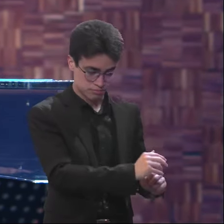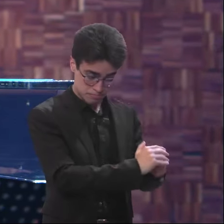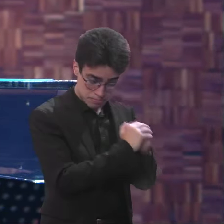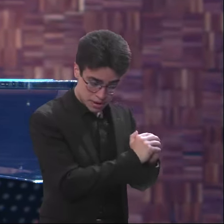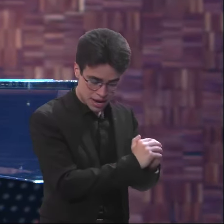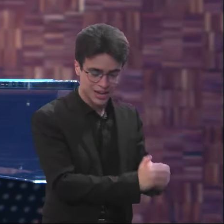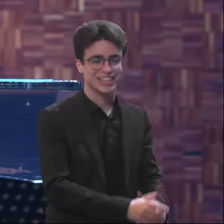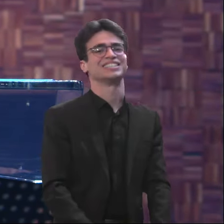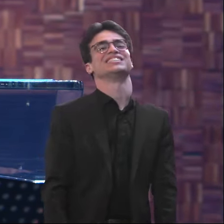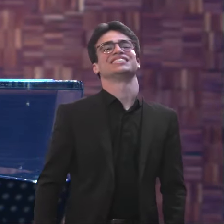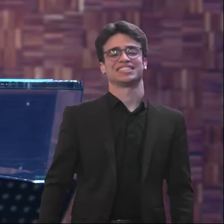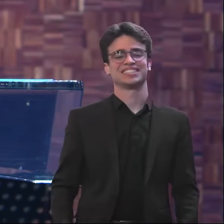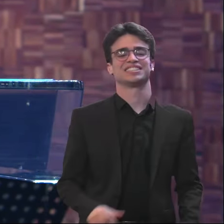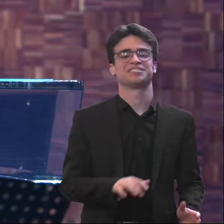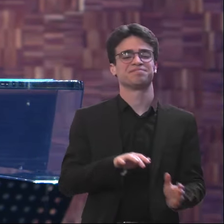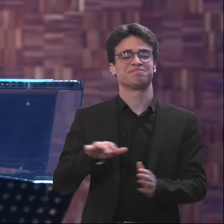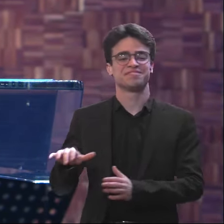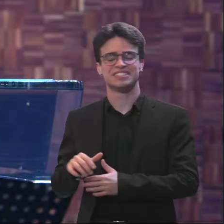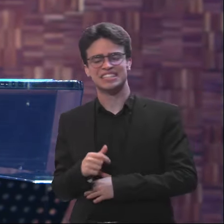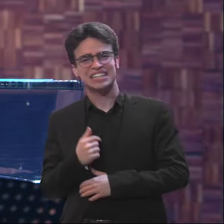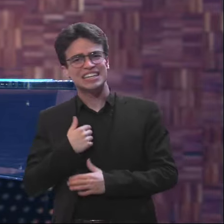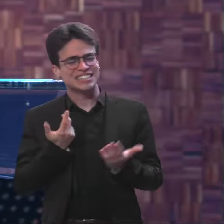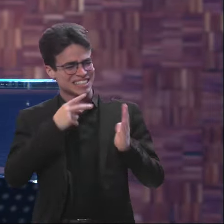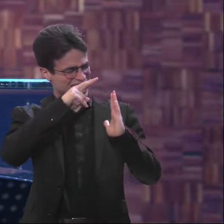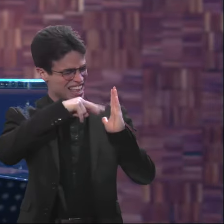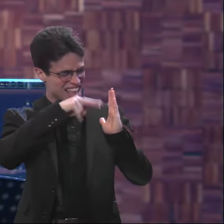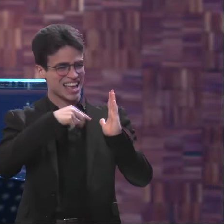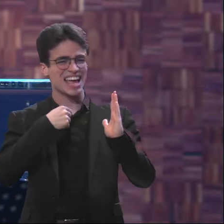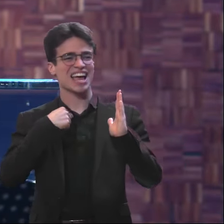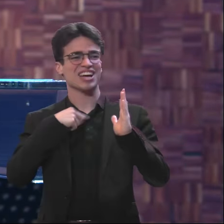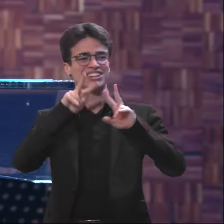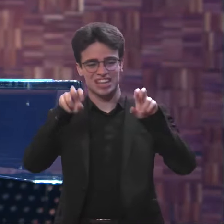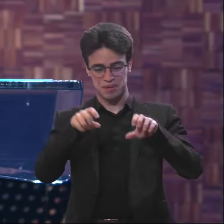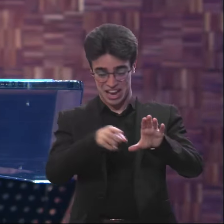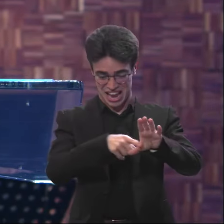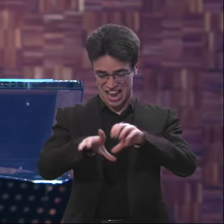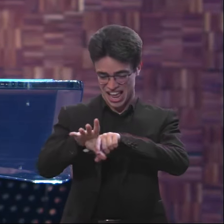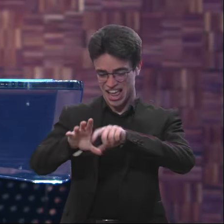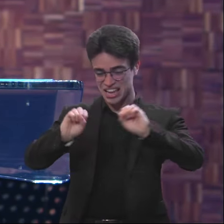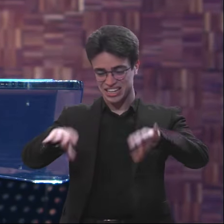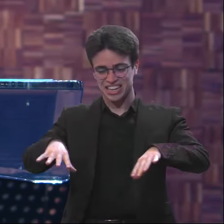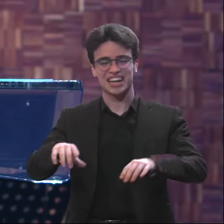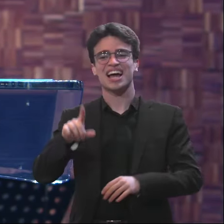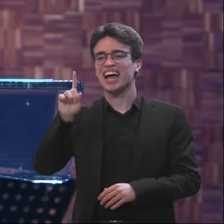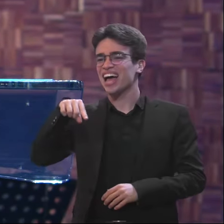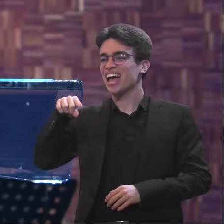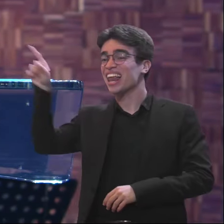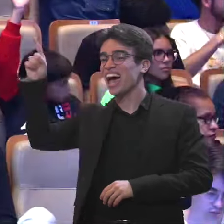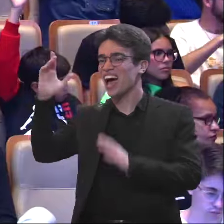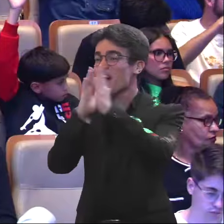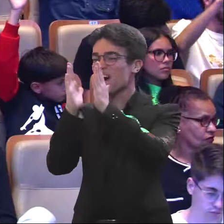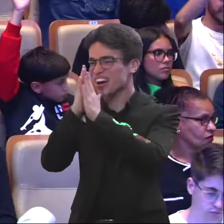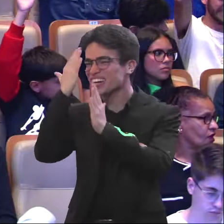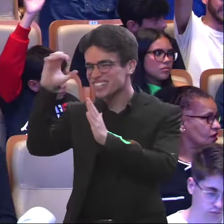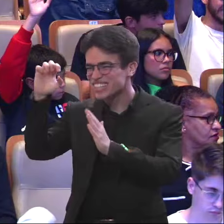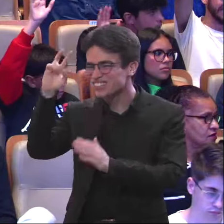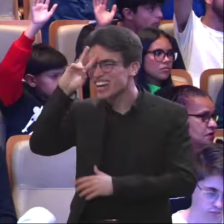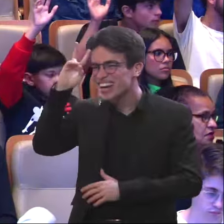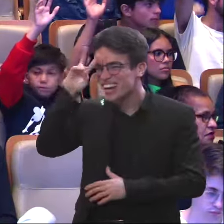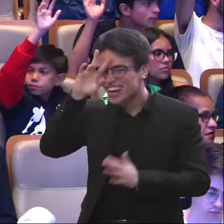Estava lendo aqui de ficar descalço e lembrei do Ora Curitiba. Quem ficou descalço hoje na rua lá, ei, que coisa